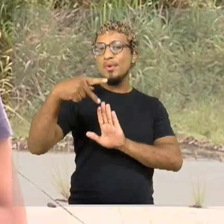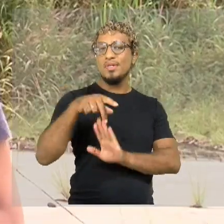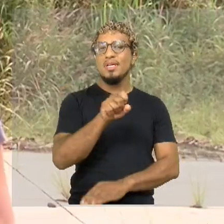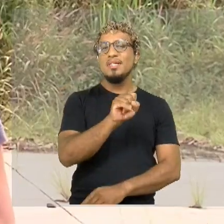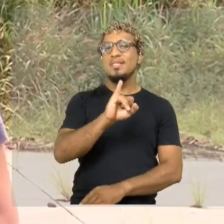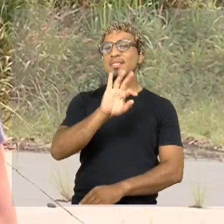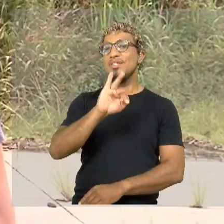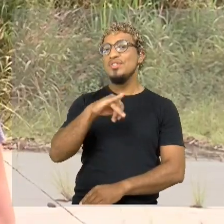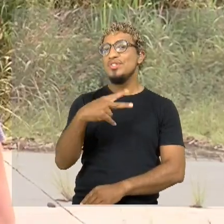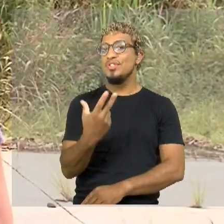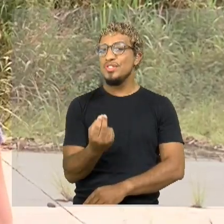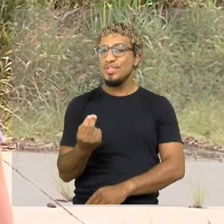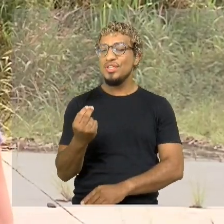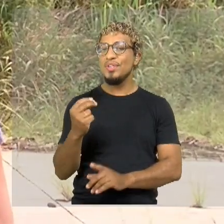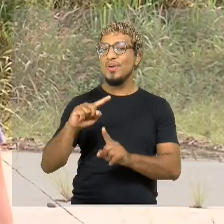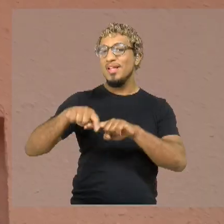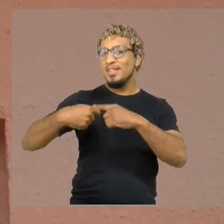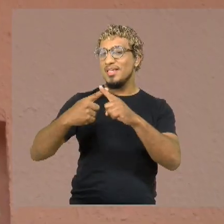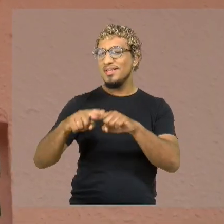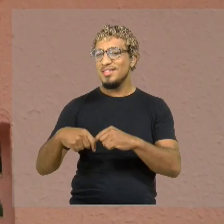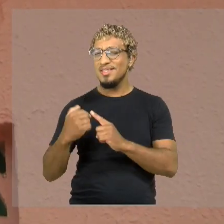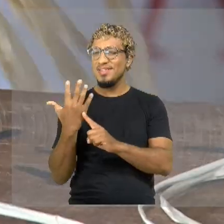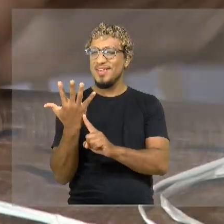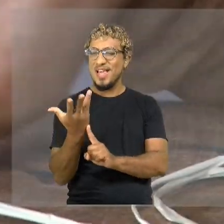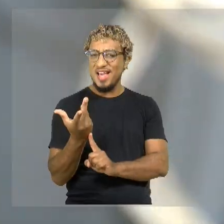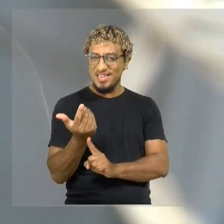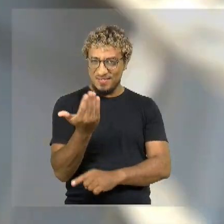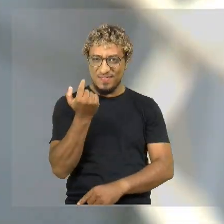Citinho Trançando Arte. Vamos conferir?